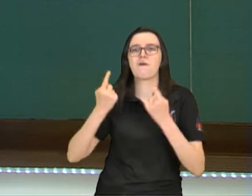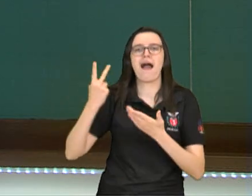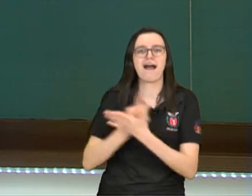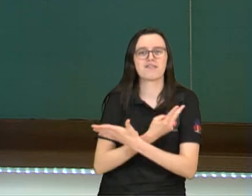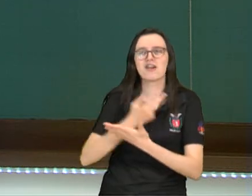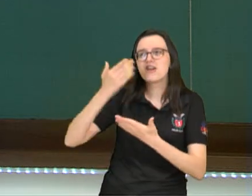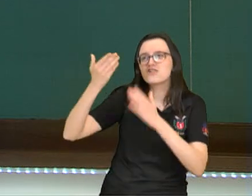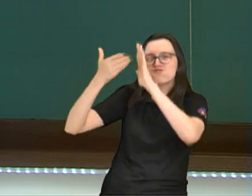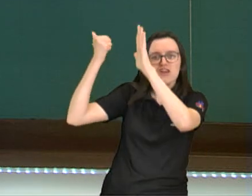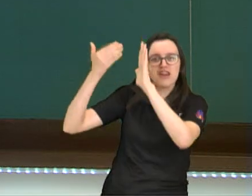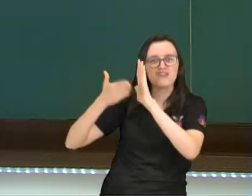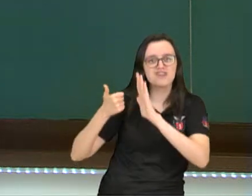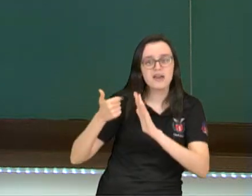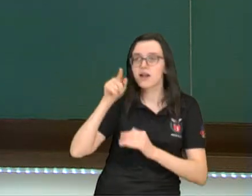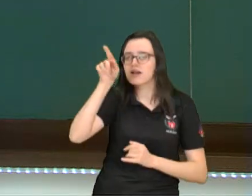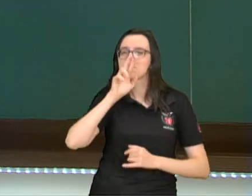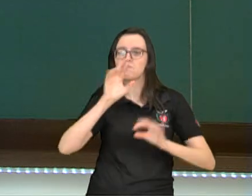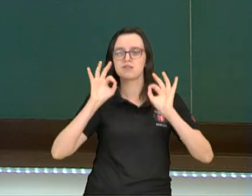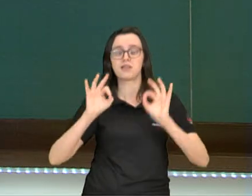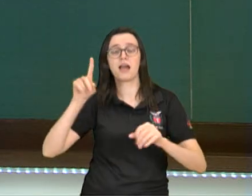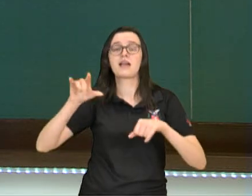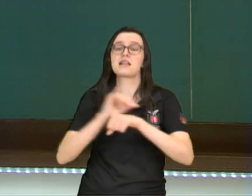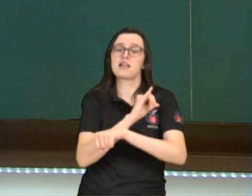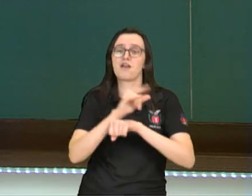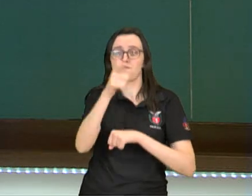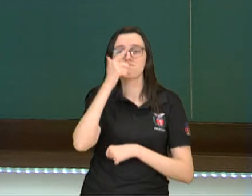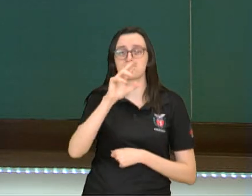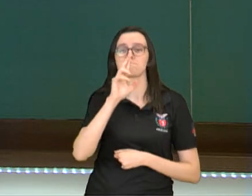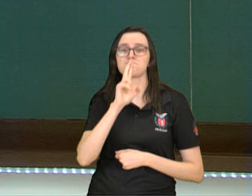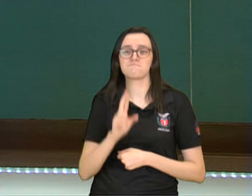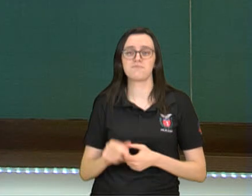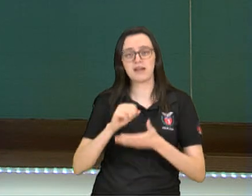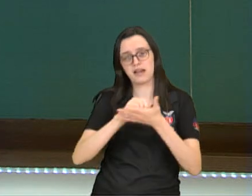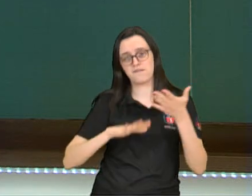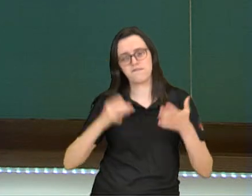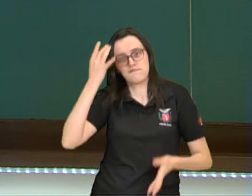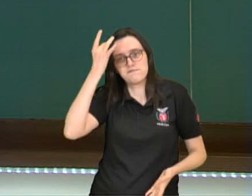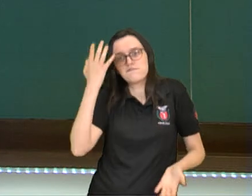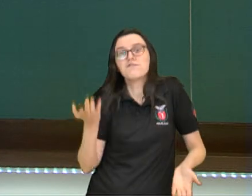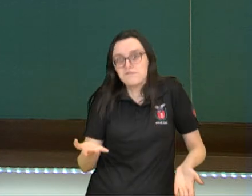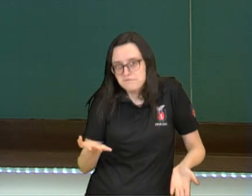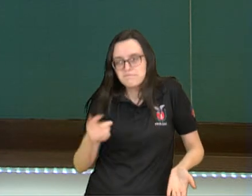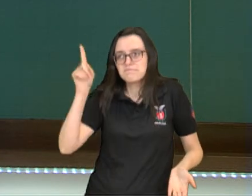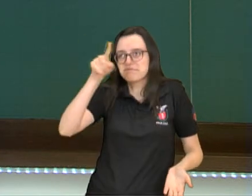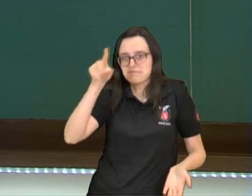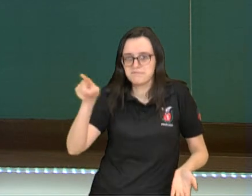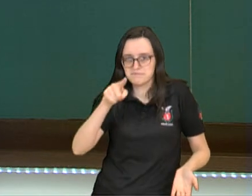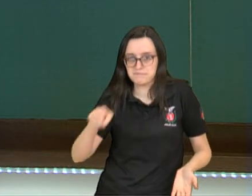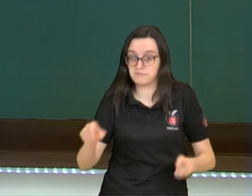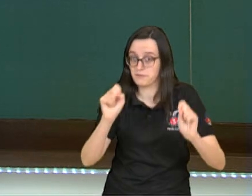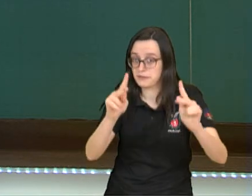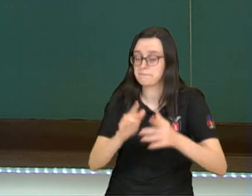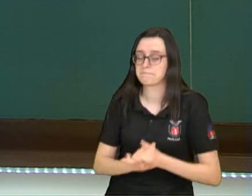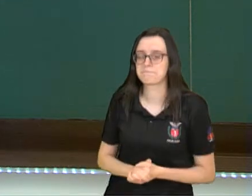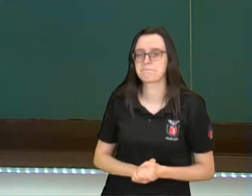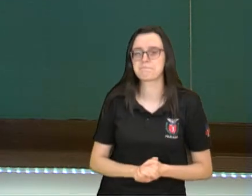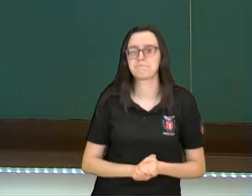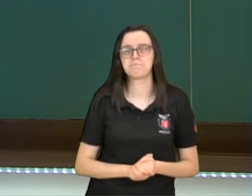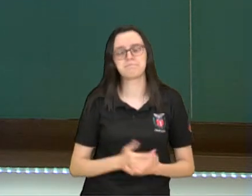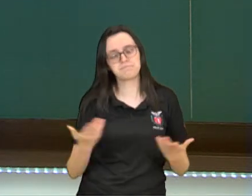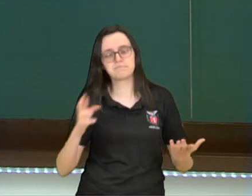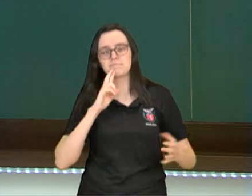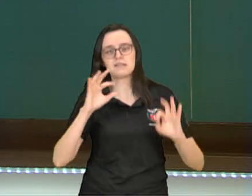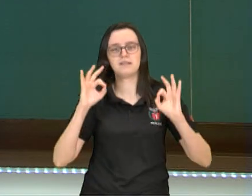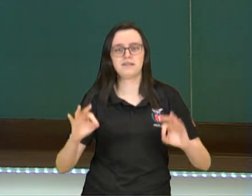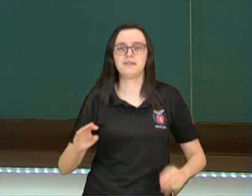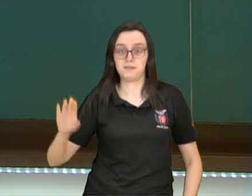elas de lado, ok? Essa é uma boa estratégia para você resolver questões de múltipla escolha, tá bom? Então, a resposta